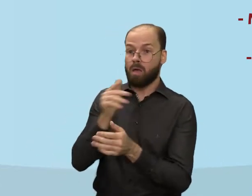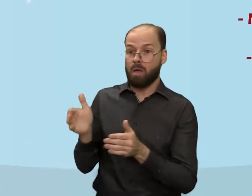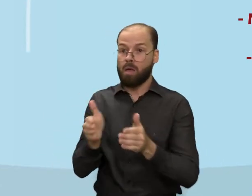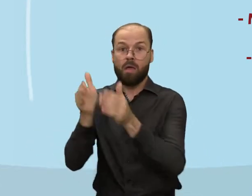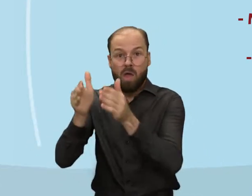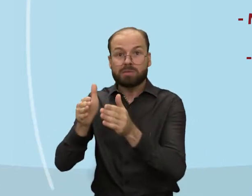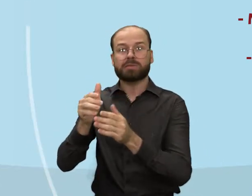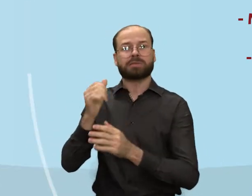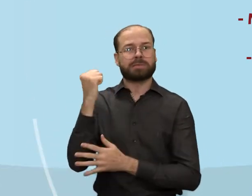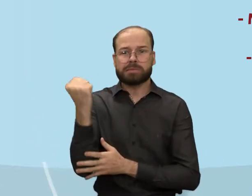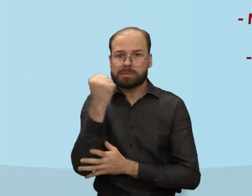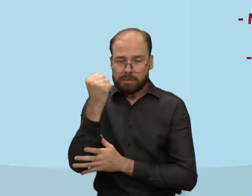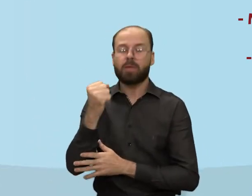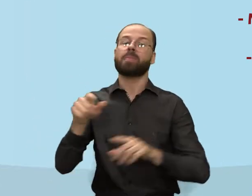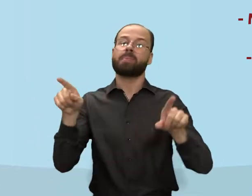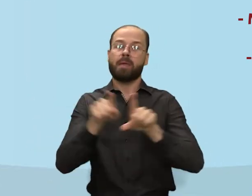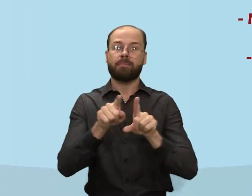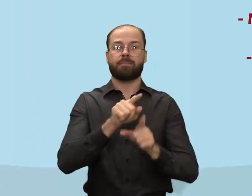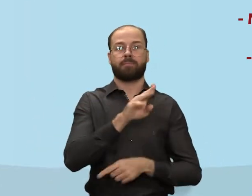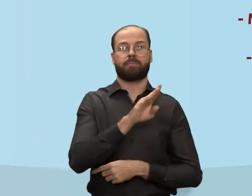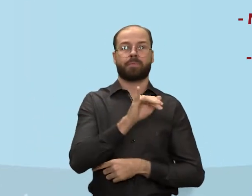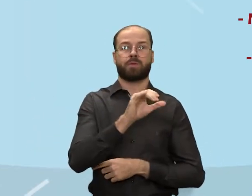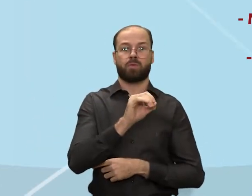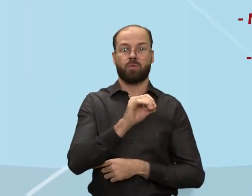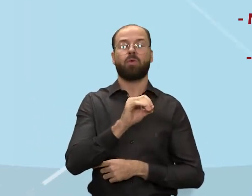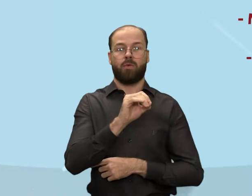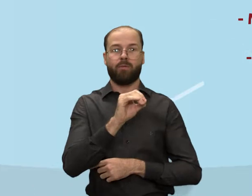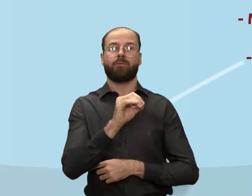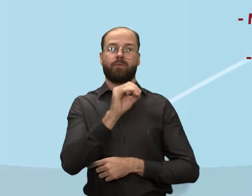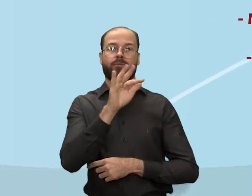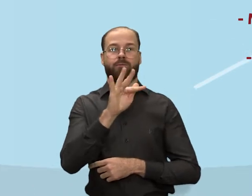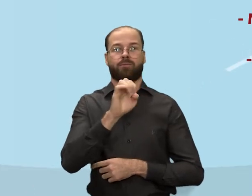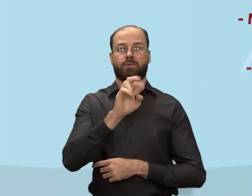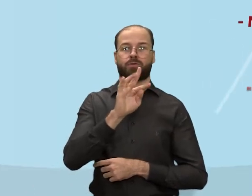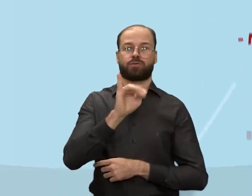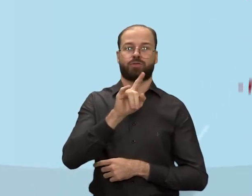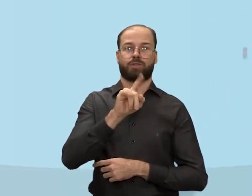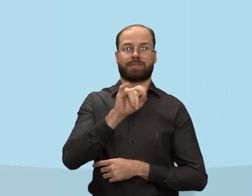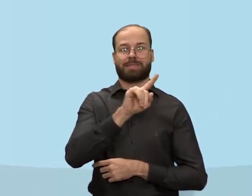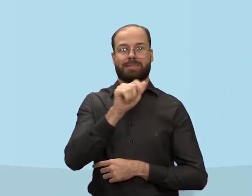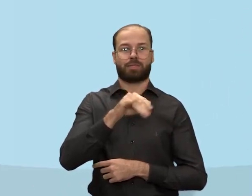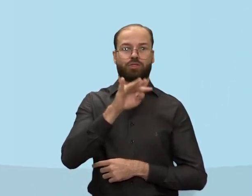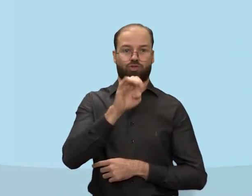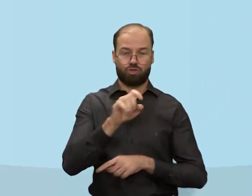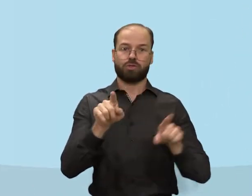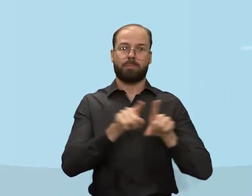bacias críticas, incentivar o uso de biofertilizantes e bioenergia.